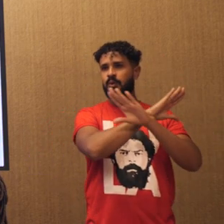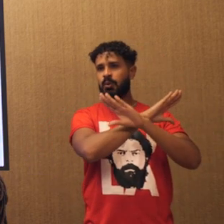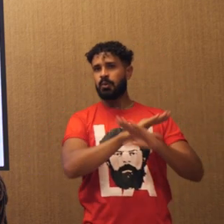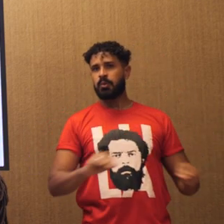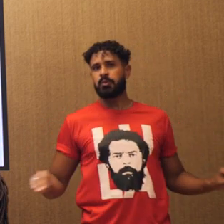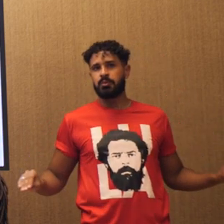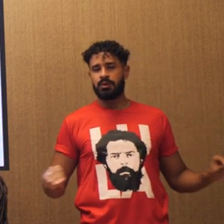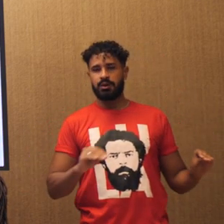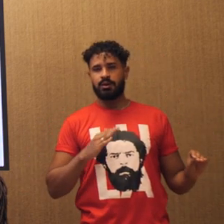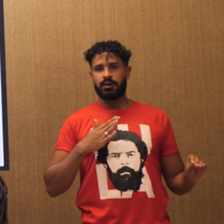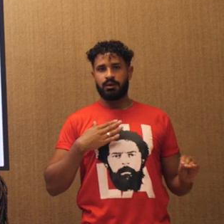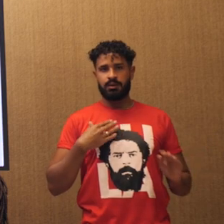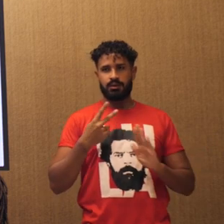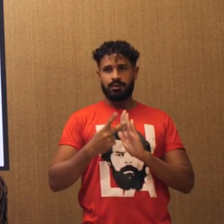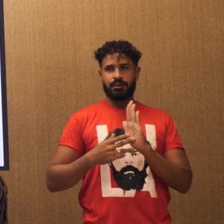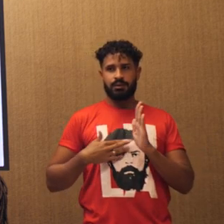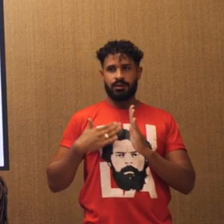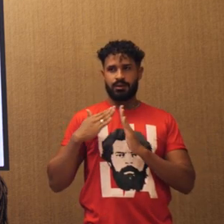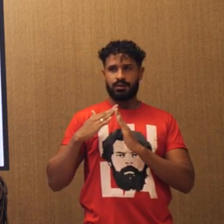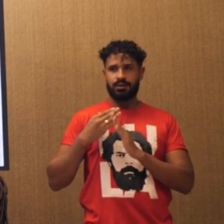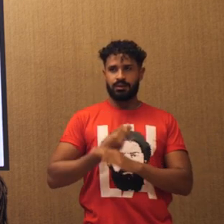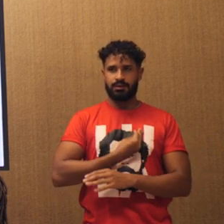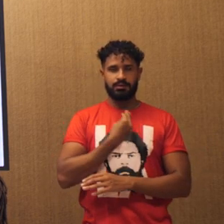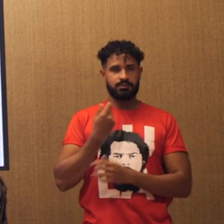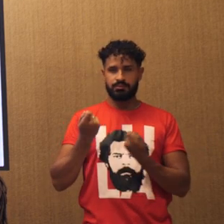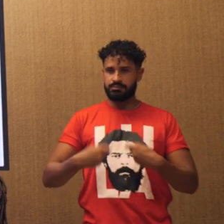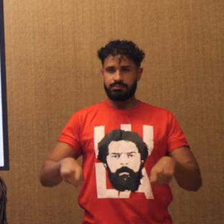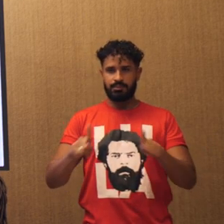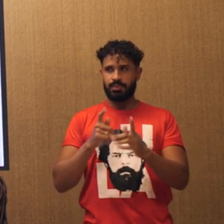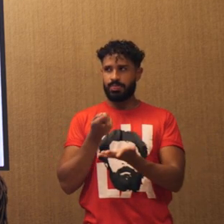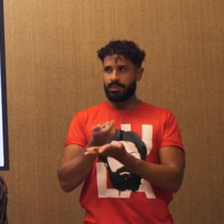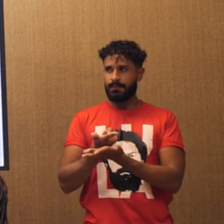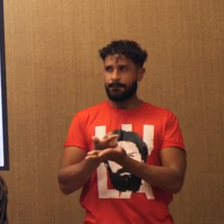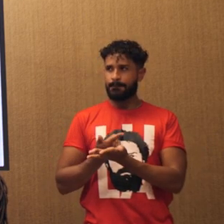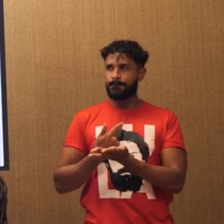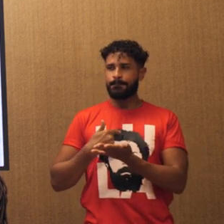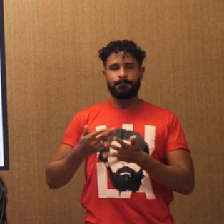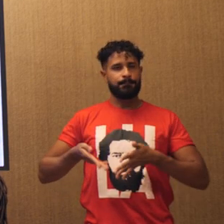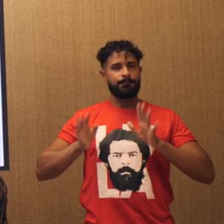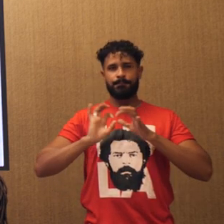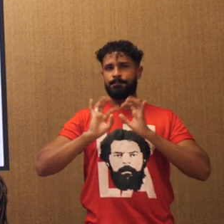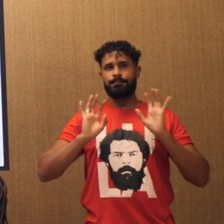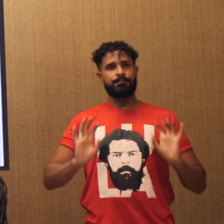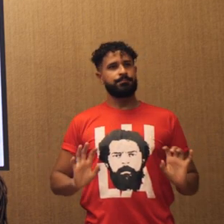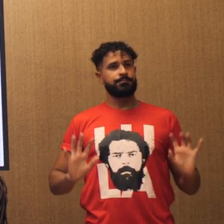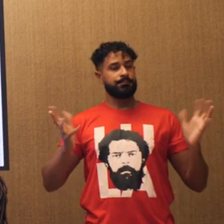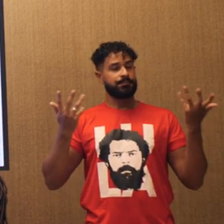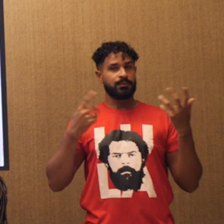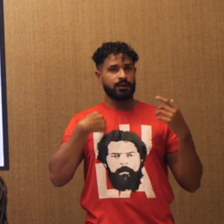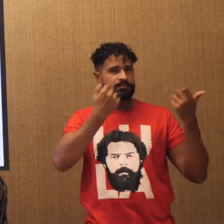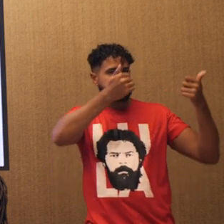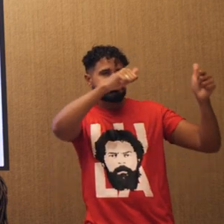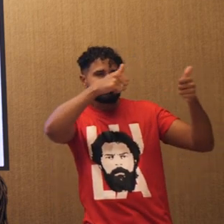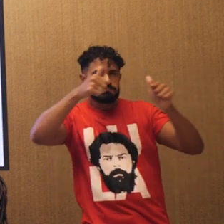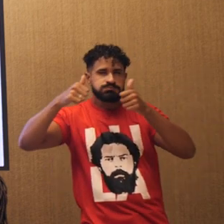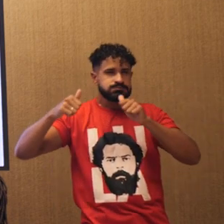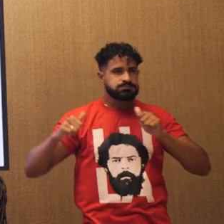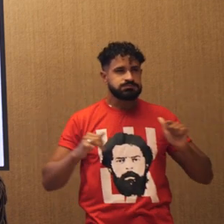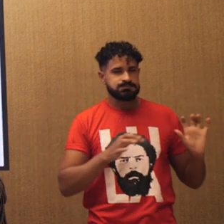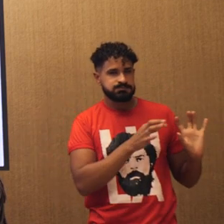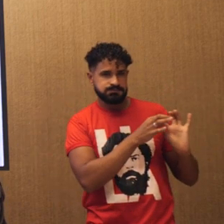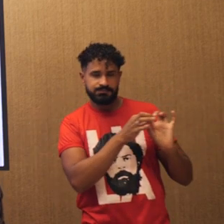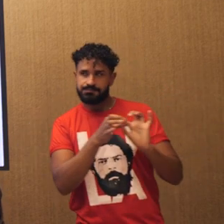resolveu, quem tem minha casa, minha vida, né? Não precisa pagar. Bora lá, vamos fazer a festa. Então, a gente analisou a conjuntura.